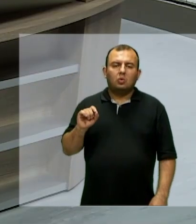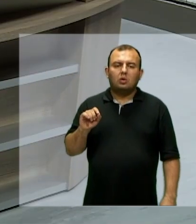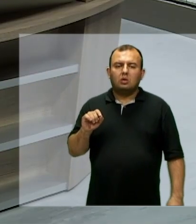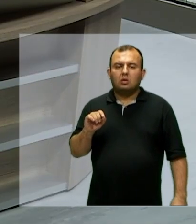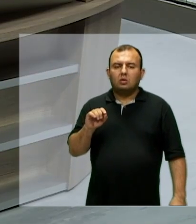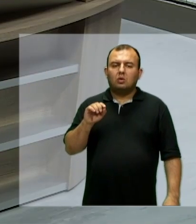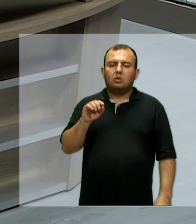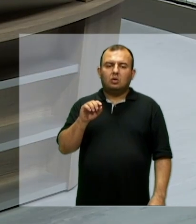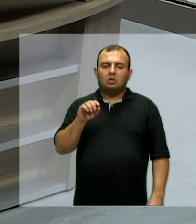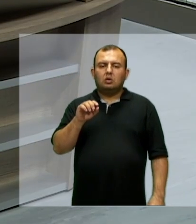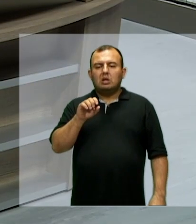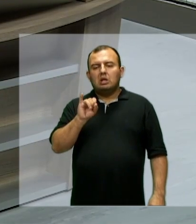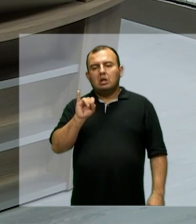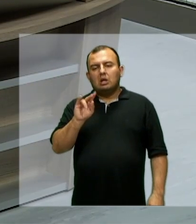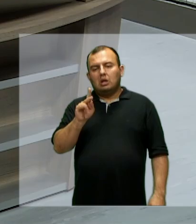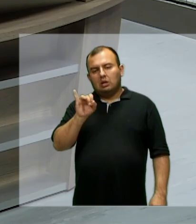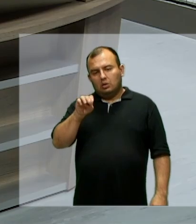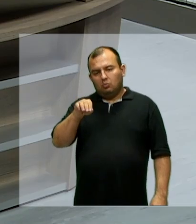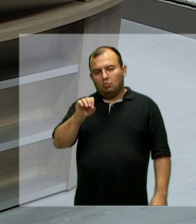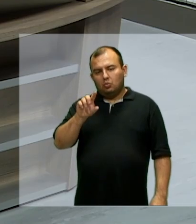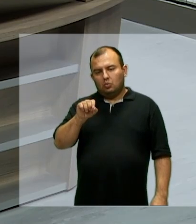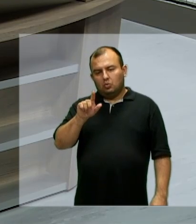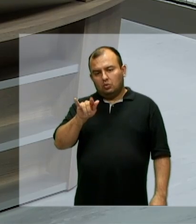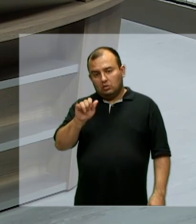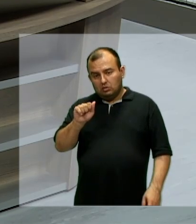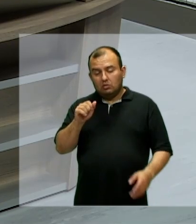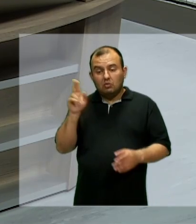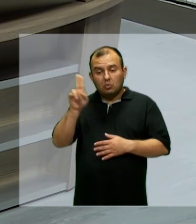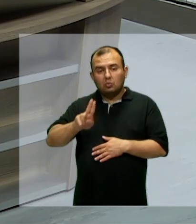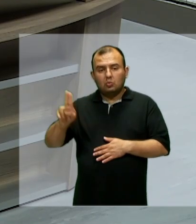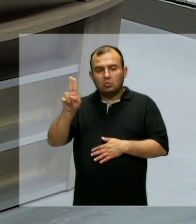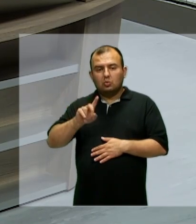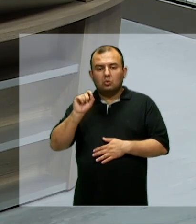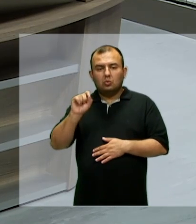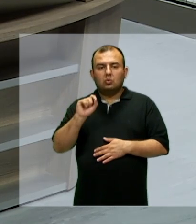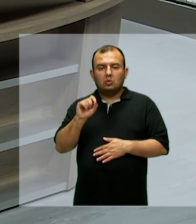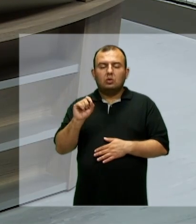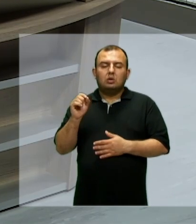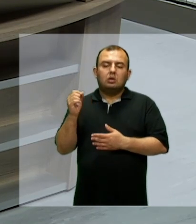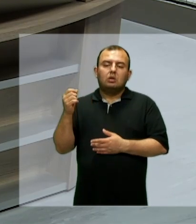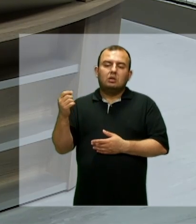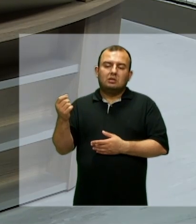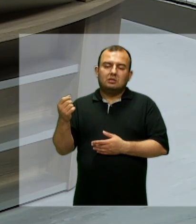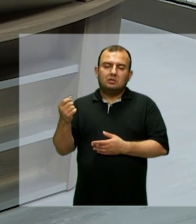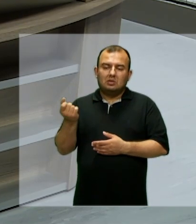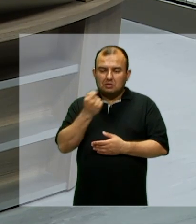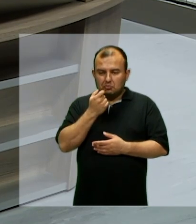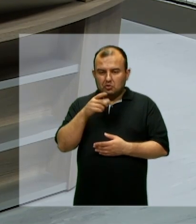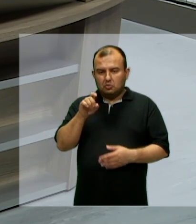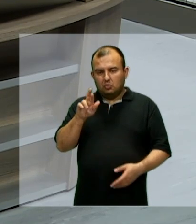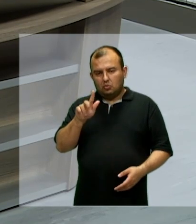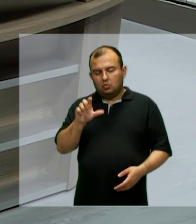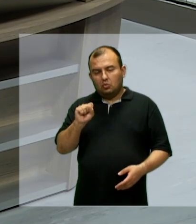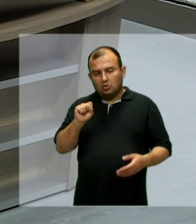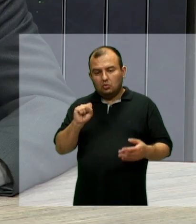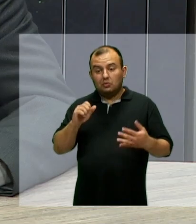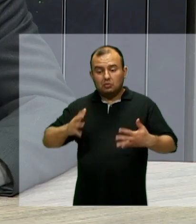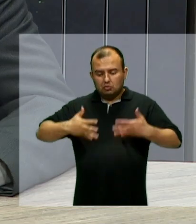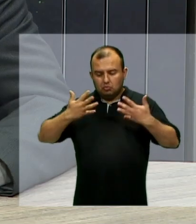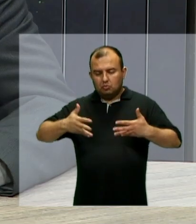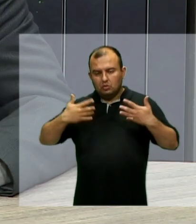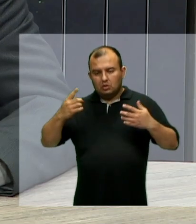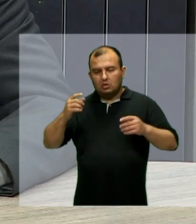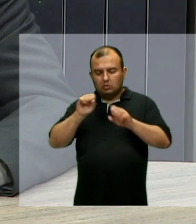consiste a imunologia? Nós vamos usar drogas que vão estimular o teu sistema